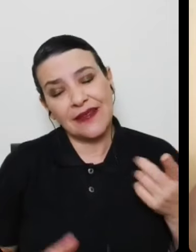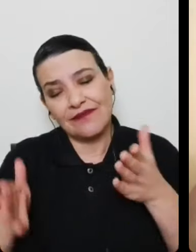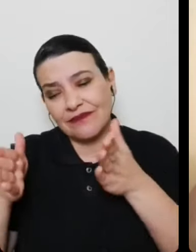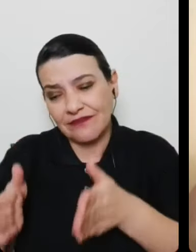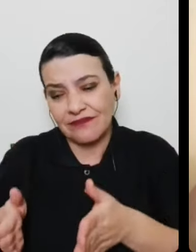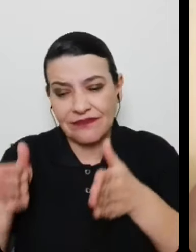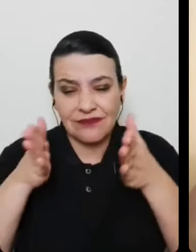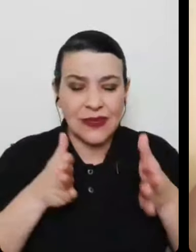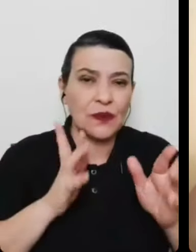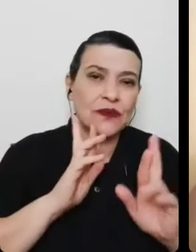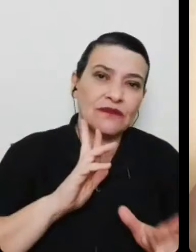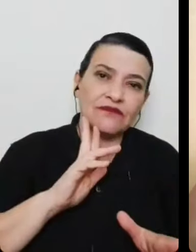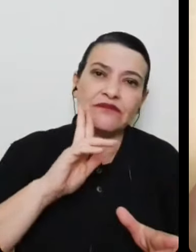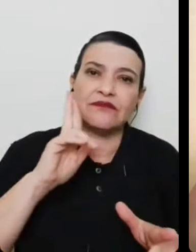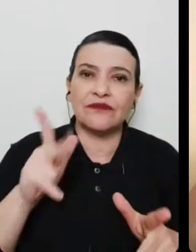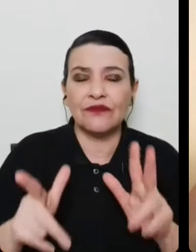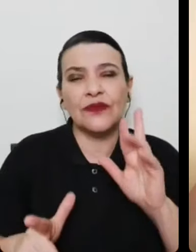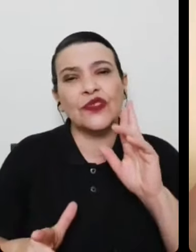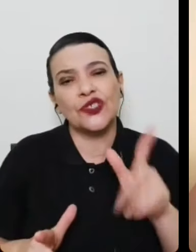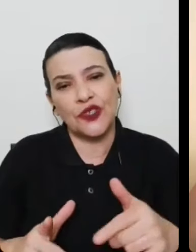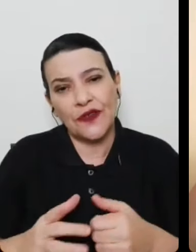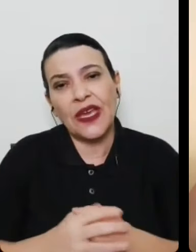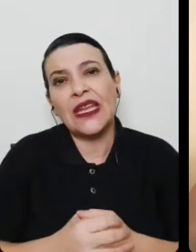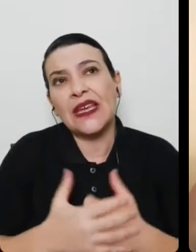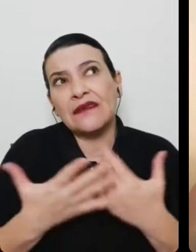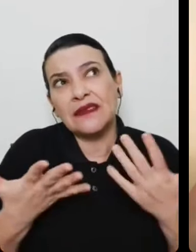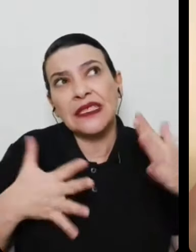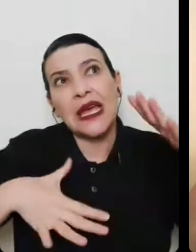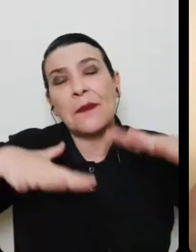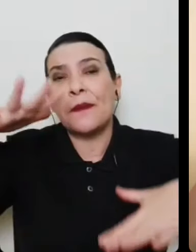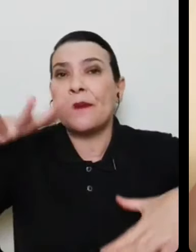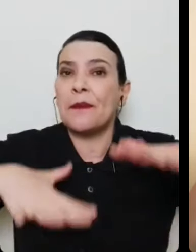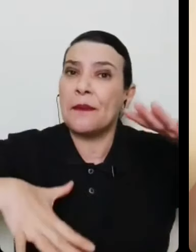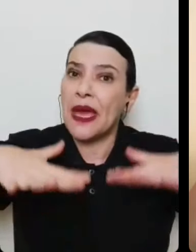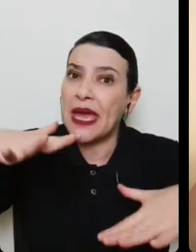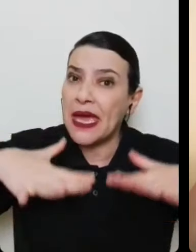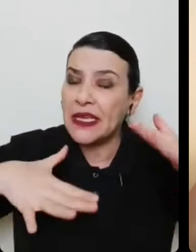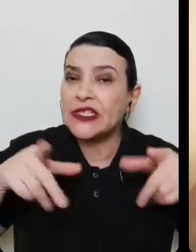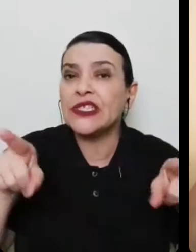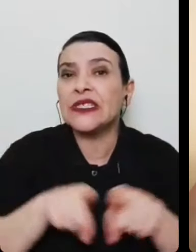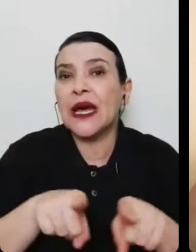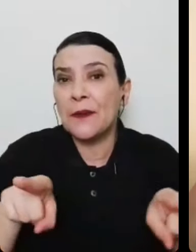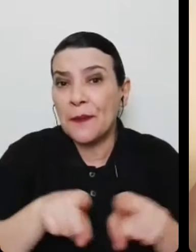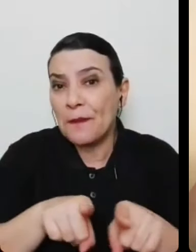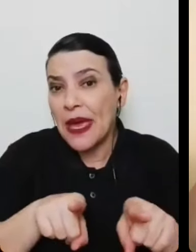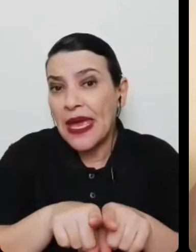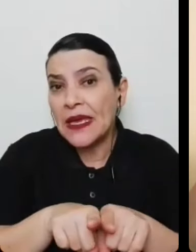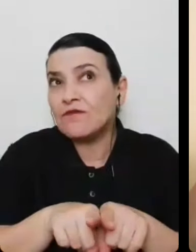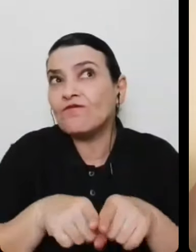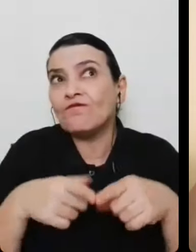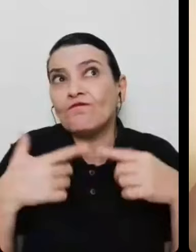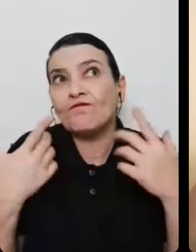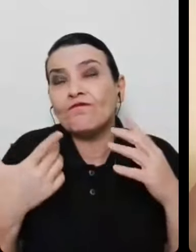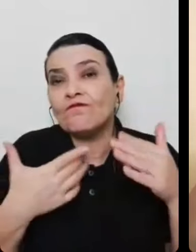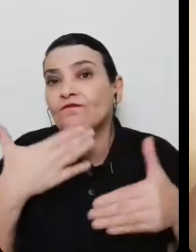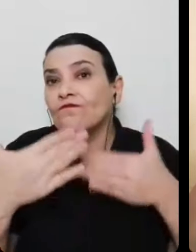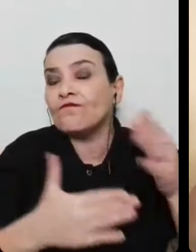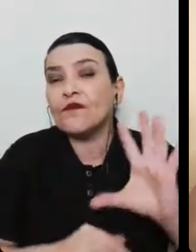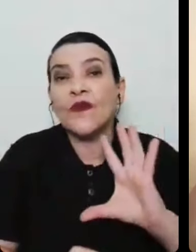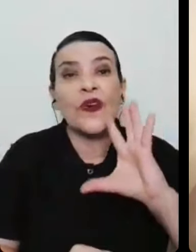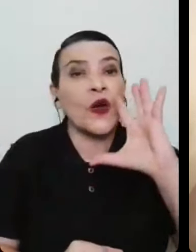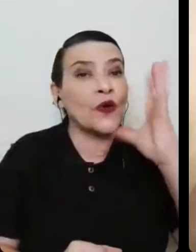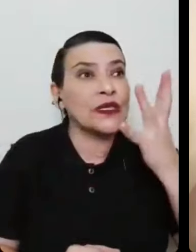diferentes. Isso está. Depende. E aí, as coisas vão caminhar de